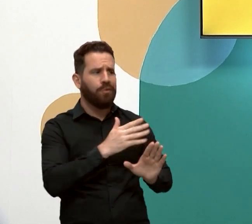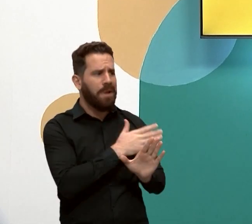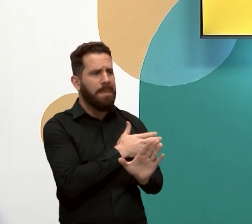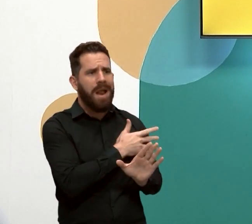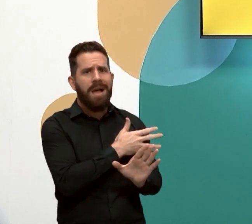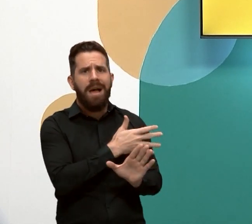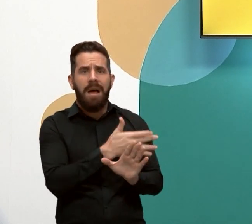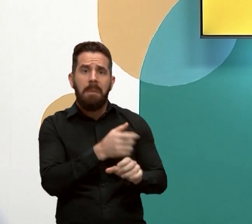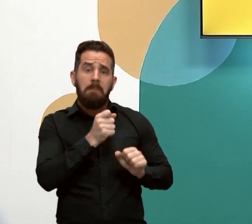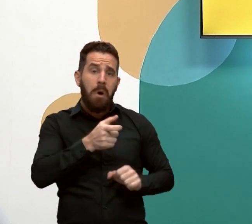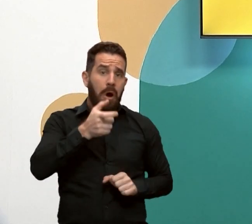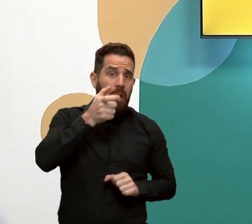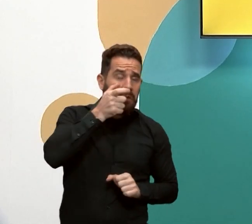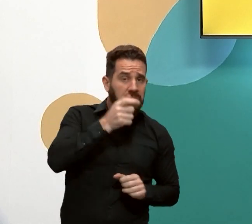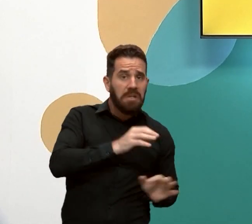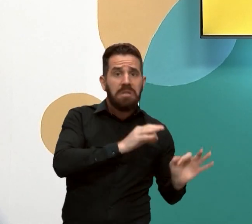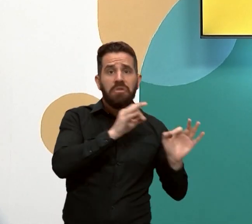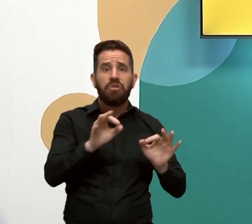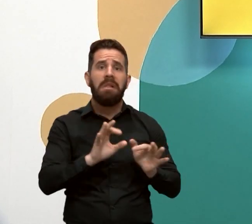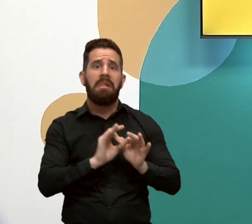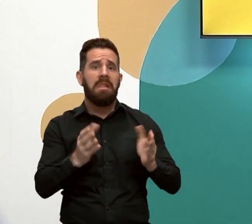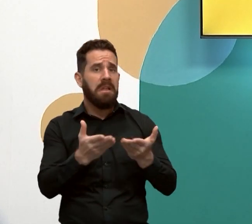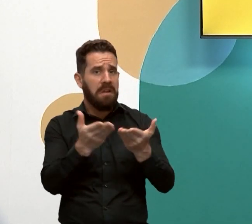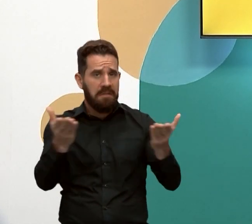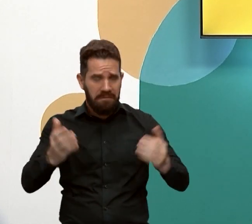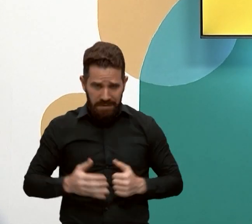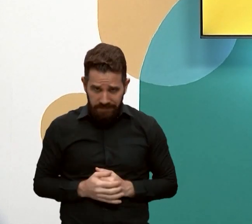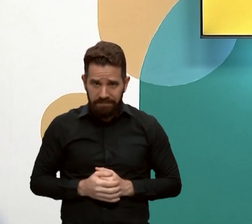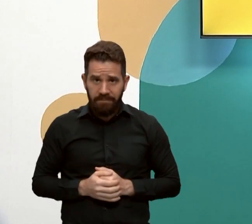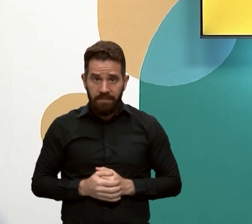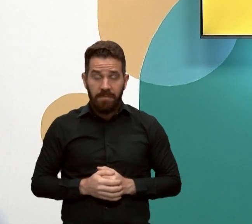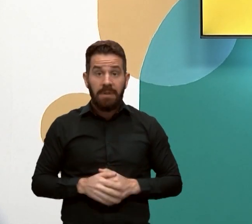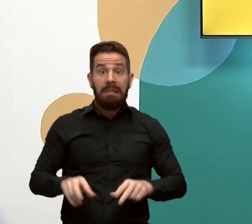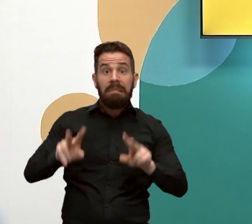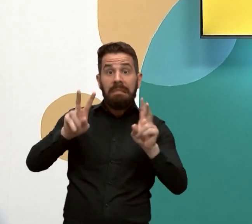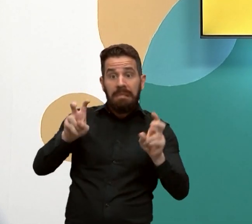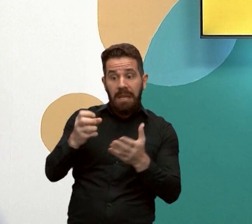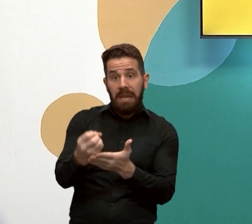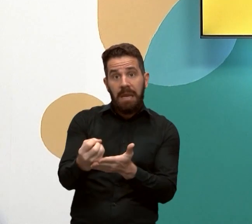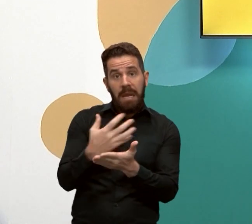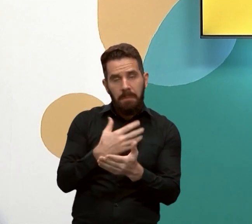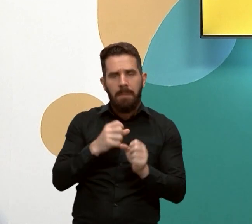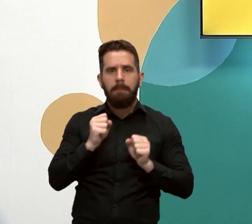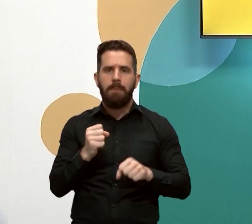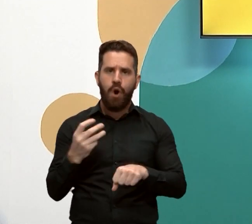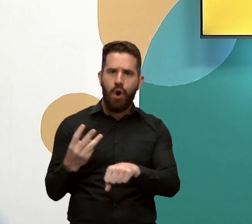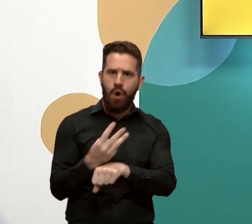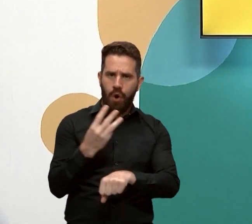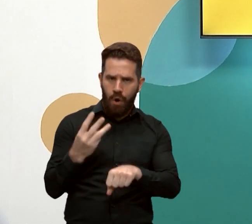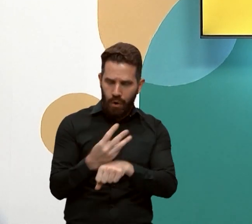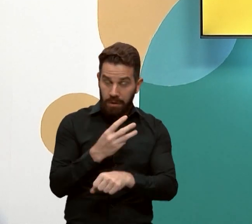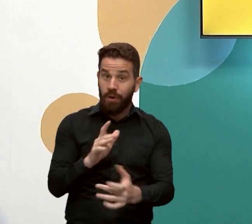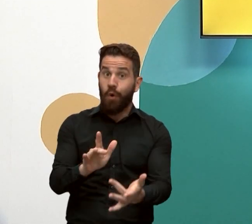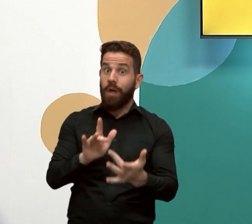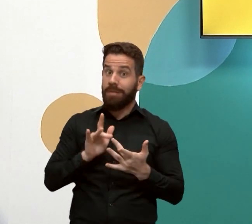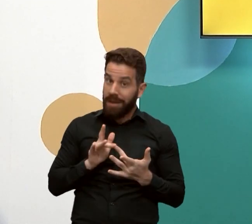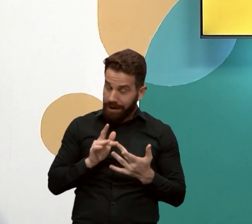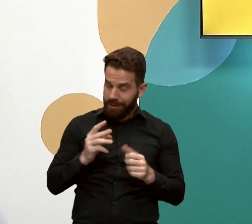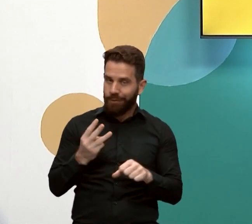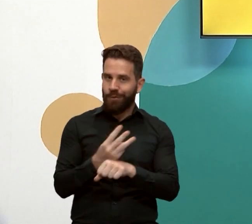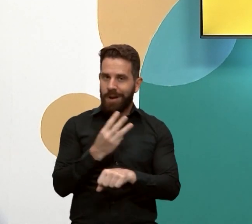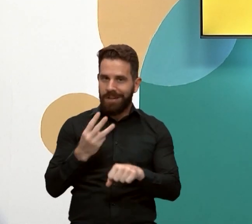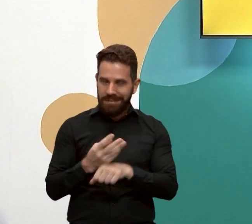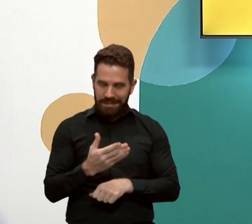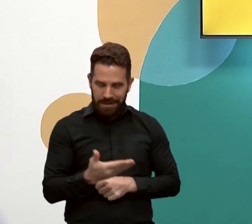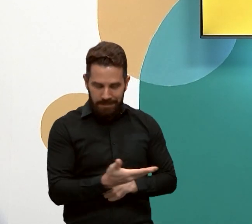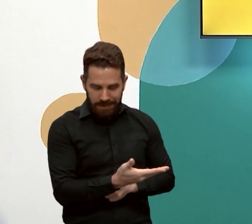possa assistir em qualquer dia e horário. Já para sugerir pauta, é possível entrar pelo WhatsApp, entrar em contato pelo WhatsApp.